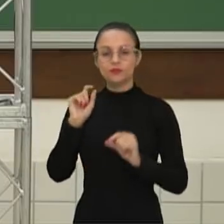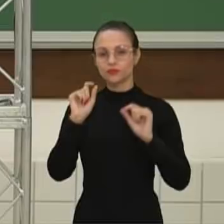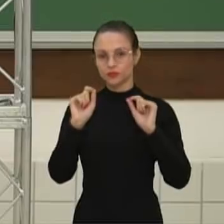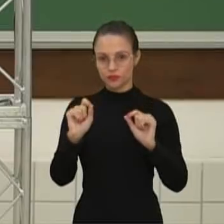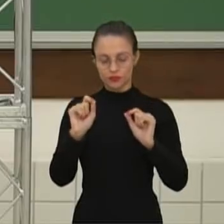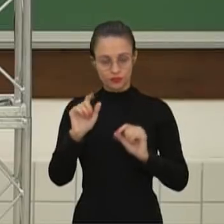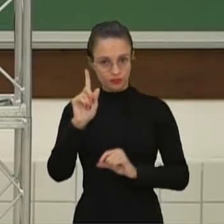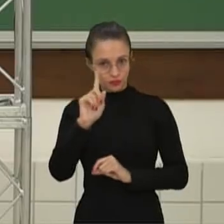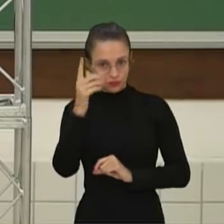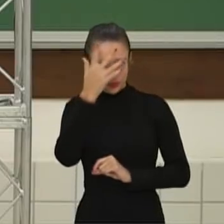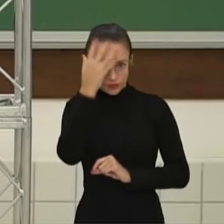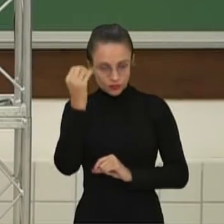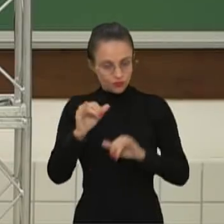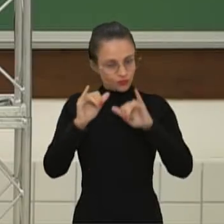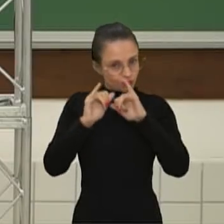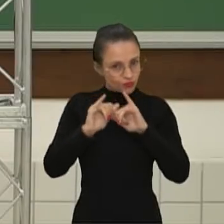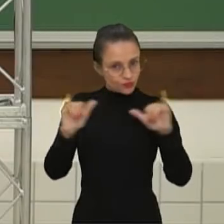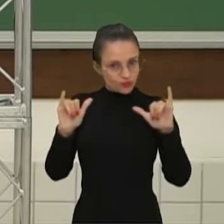antes, não